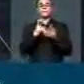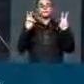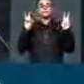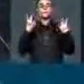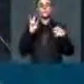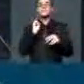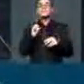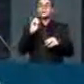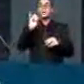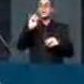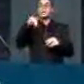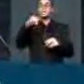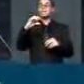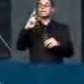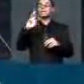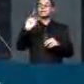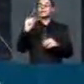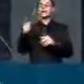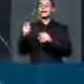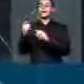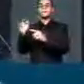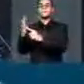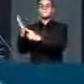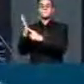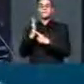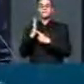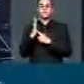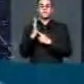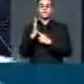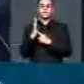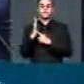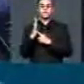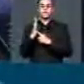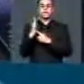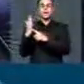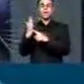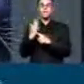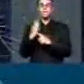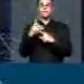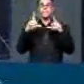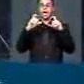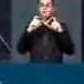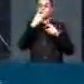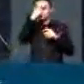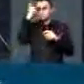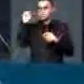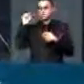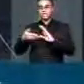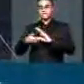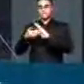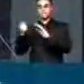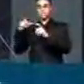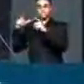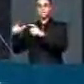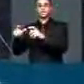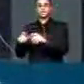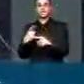foto ou relatório dos reassentados que eles estão tirando de lá. Já são mais de 200